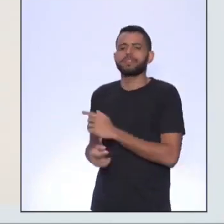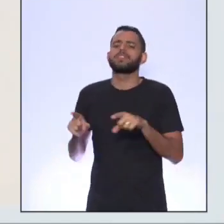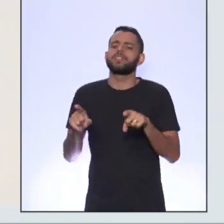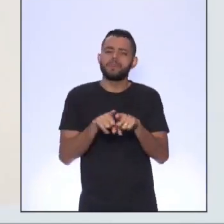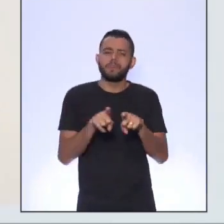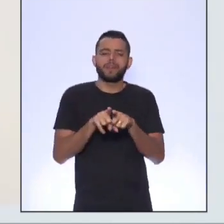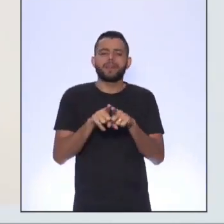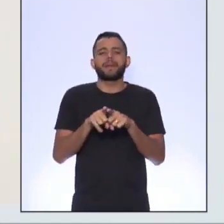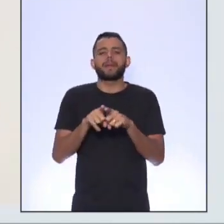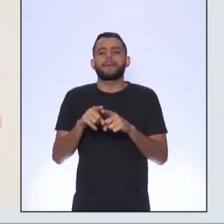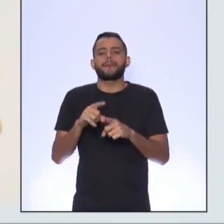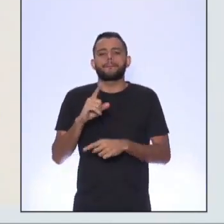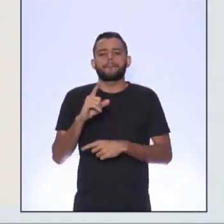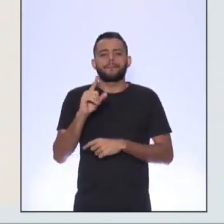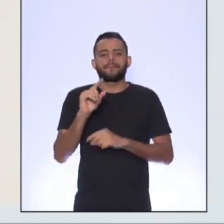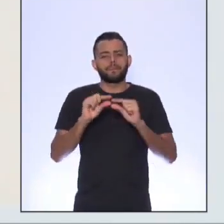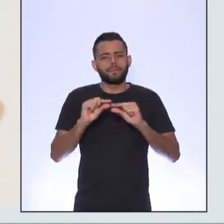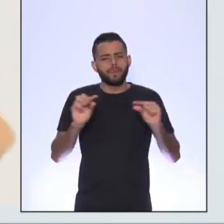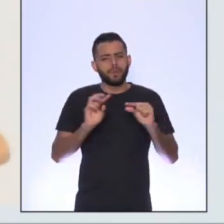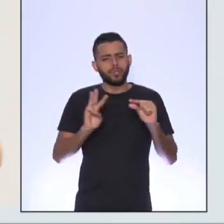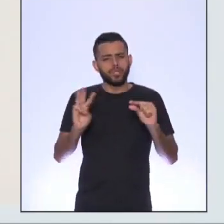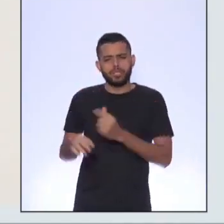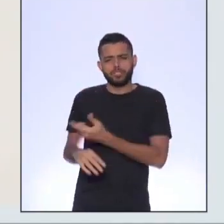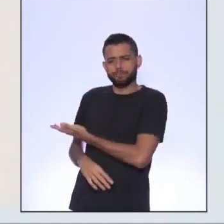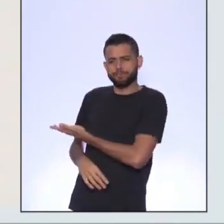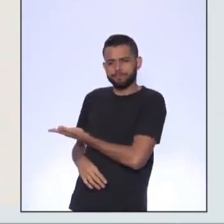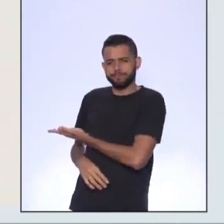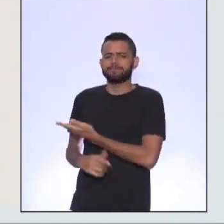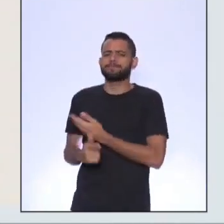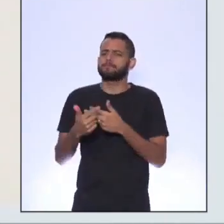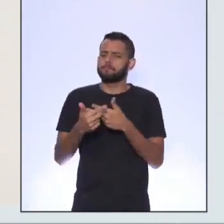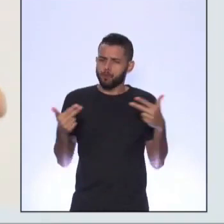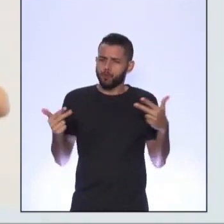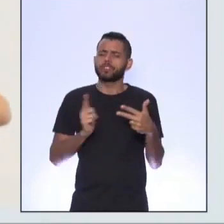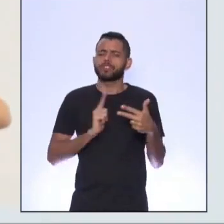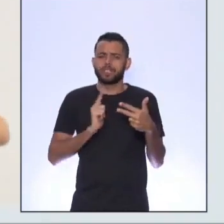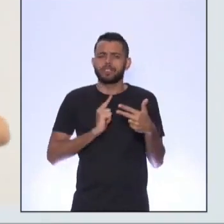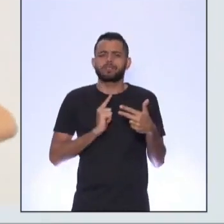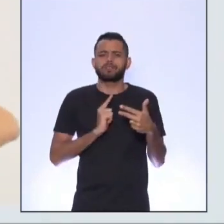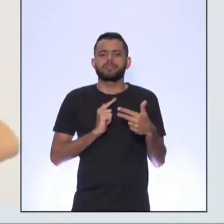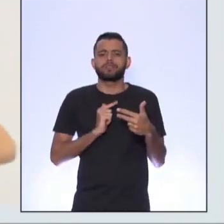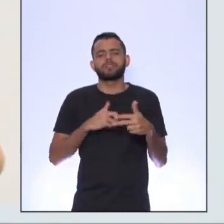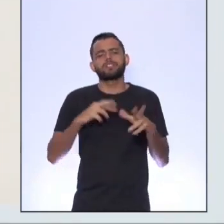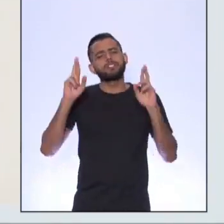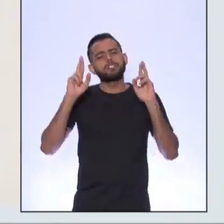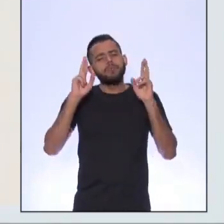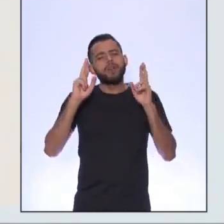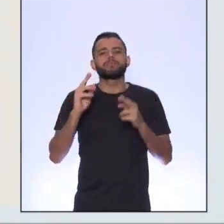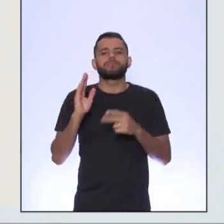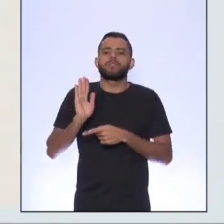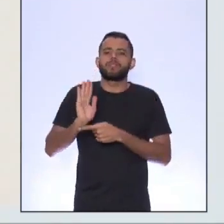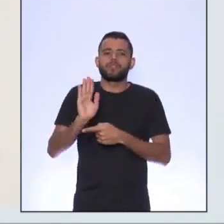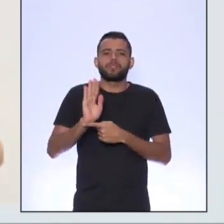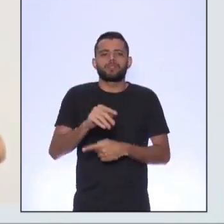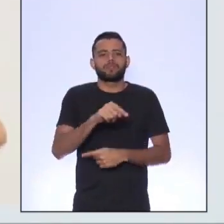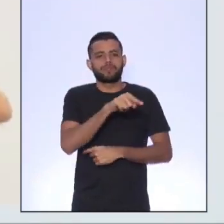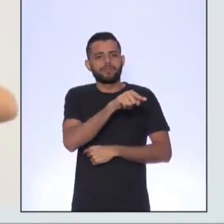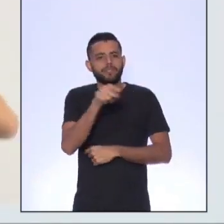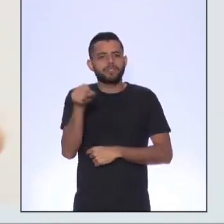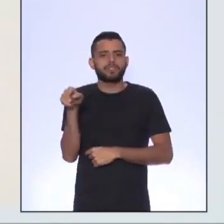plataforma vestibular.com.br. Você tem muita coisa lá, tá? E eu espero estar contribuindo para te